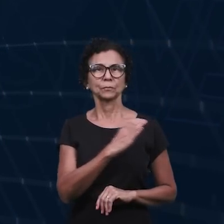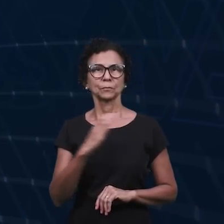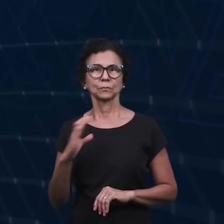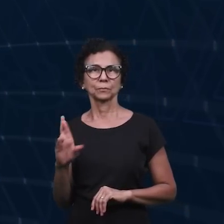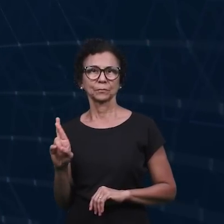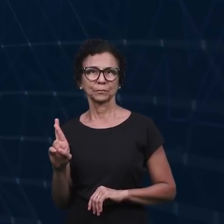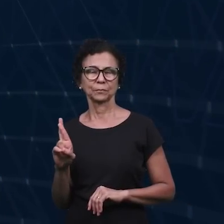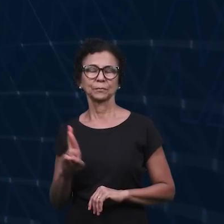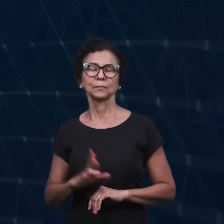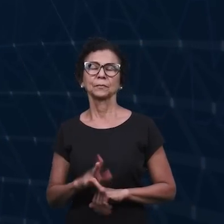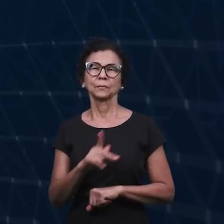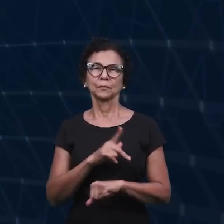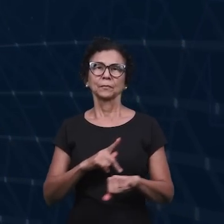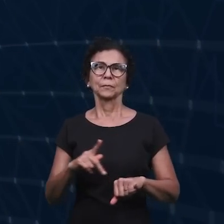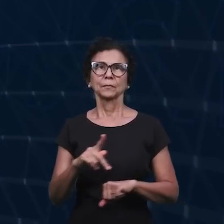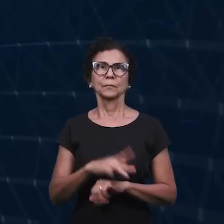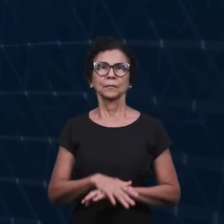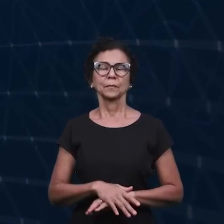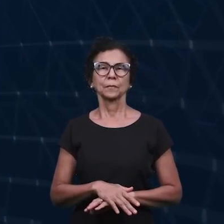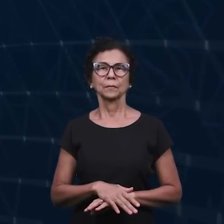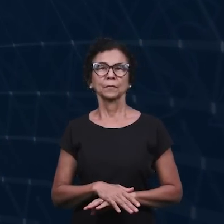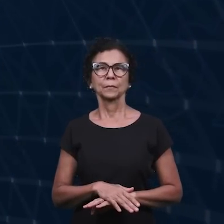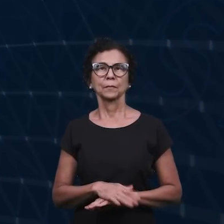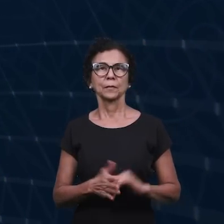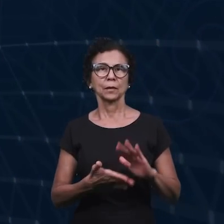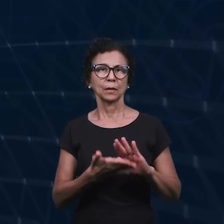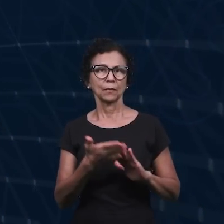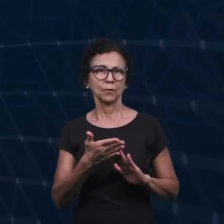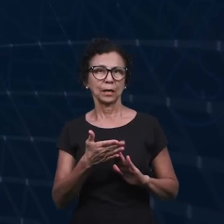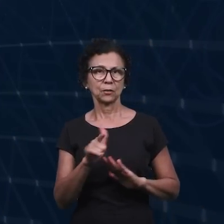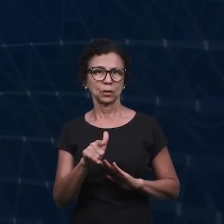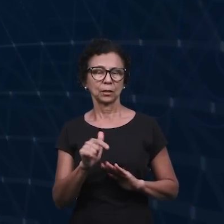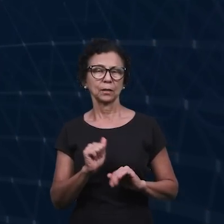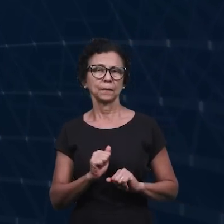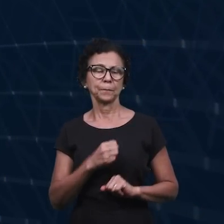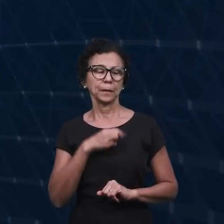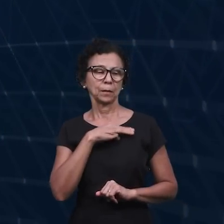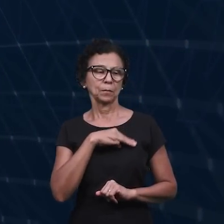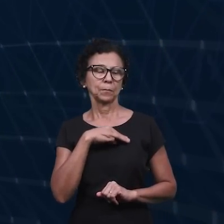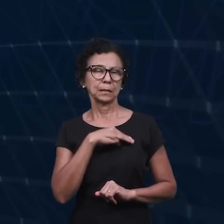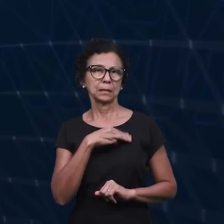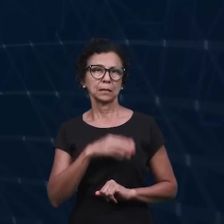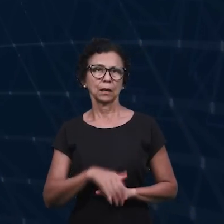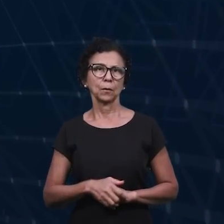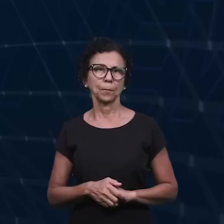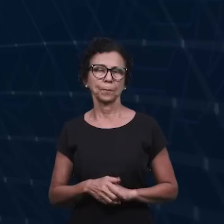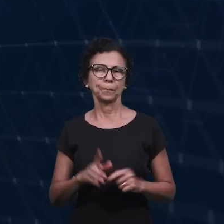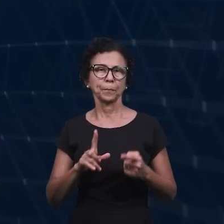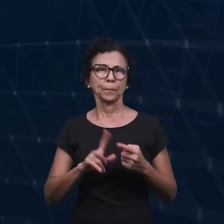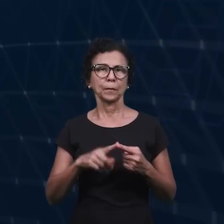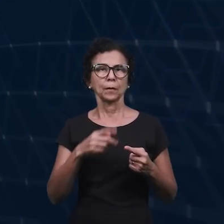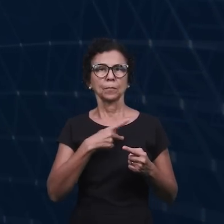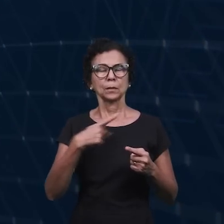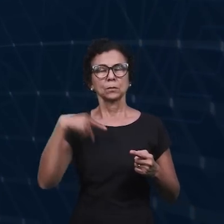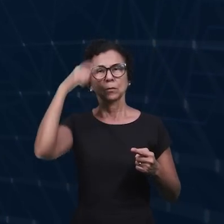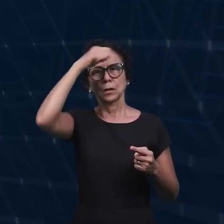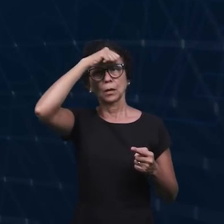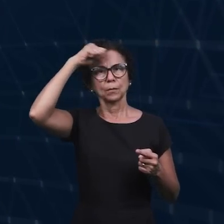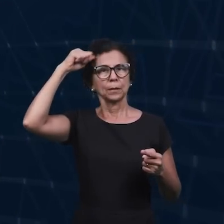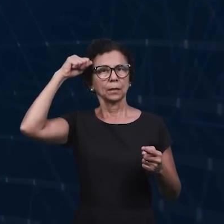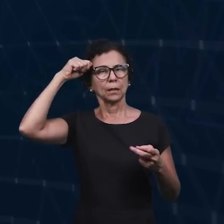uma viagem missionária com a presença do pastor Adaíso, pastor Amadeu, em Costa